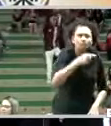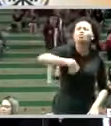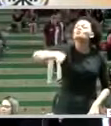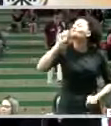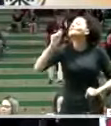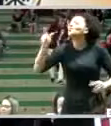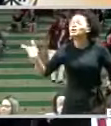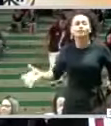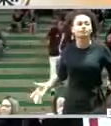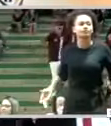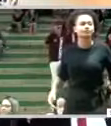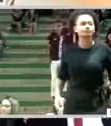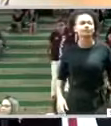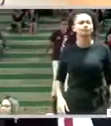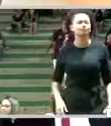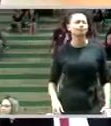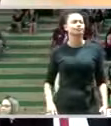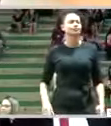quê?